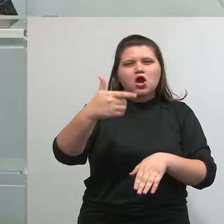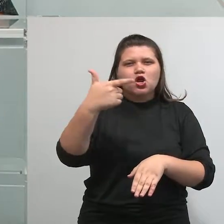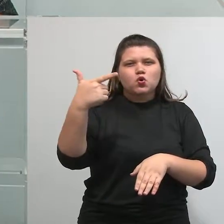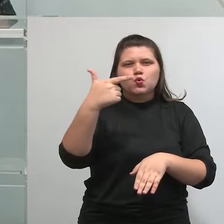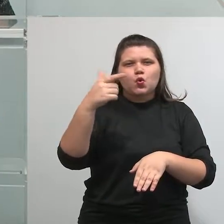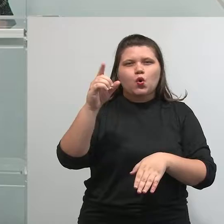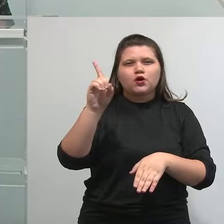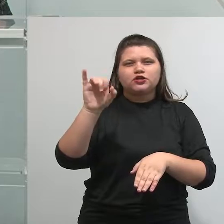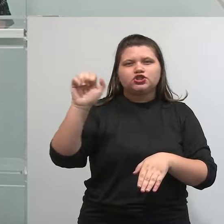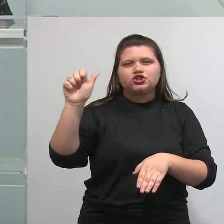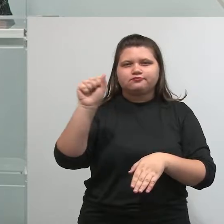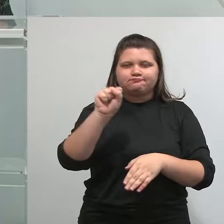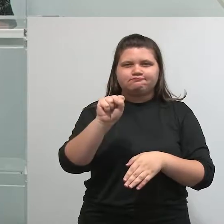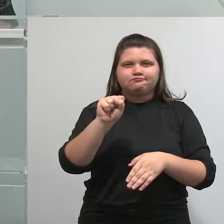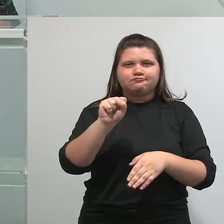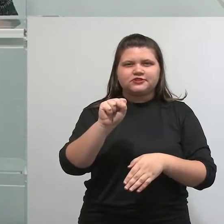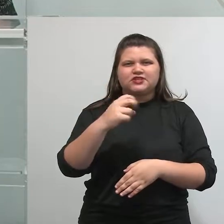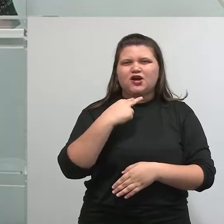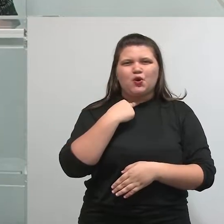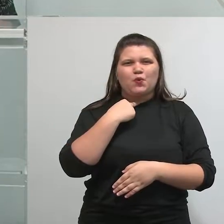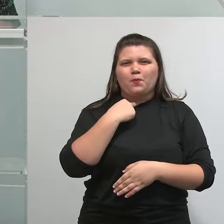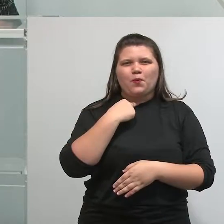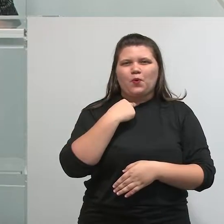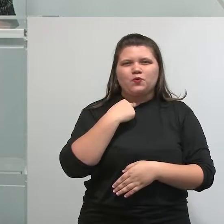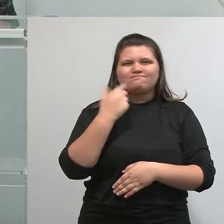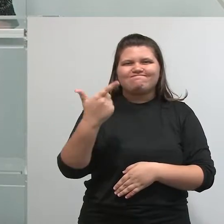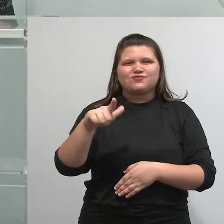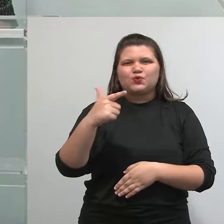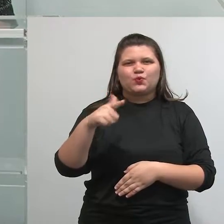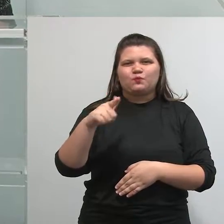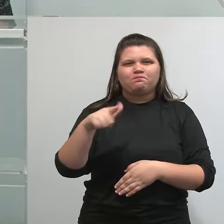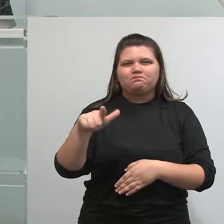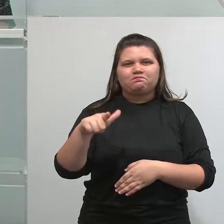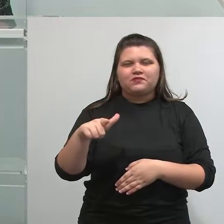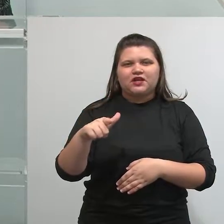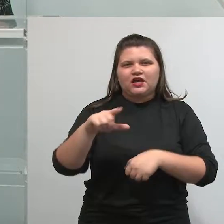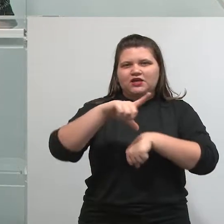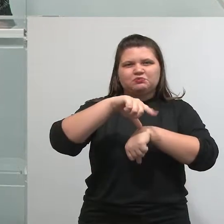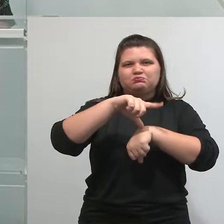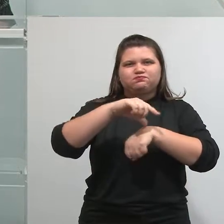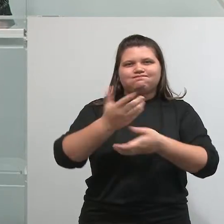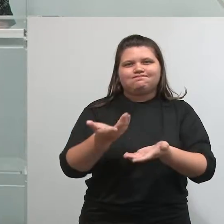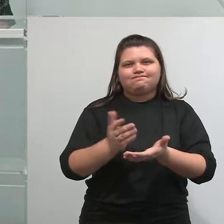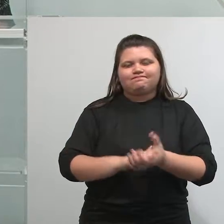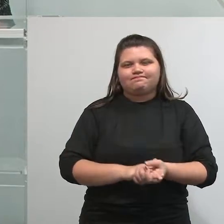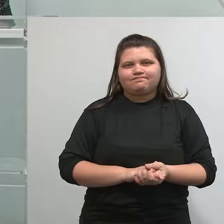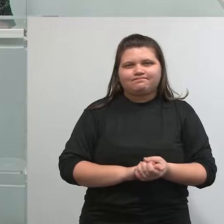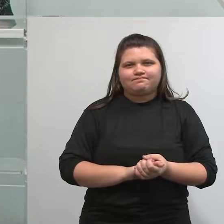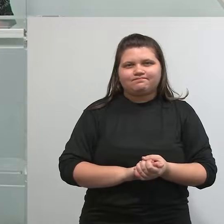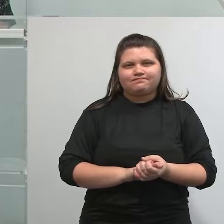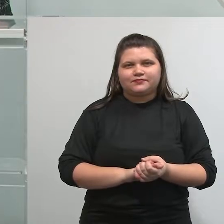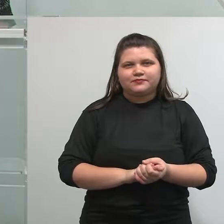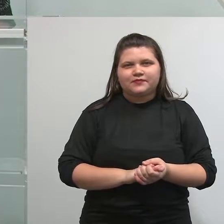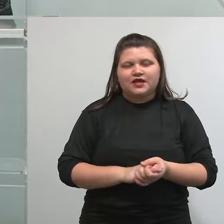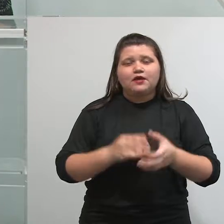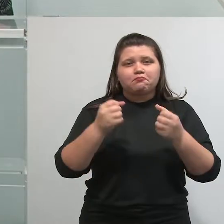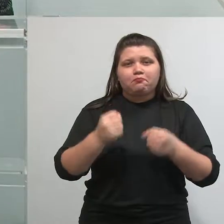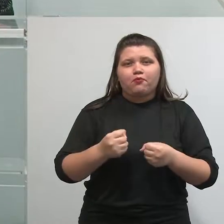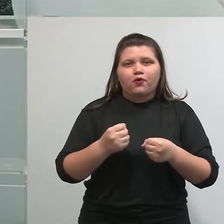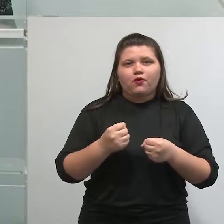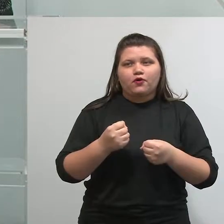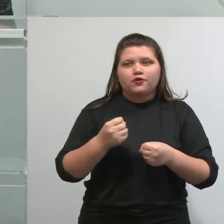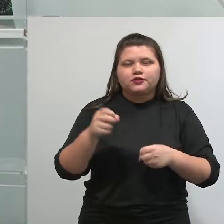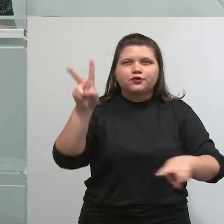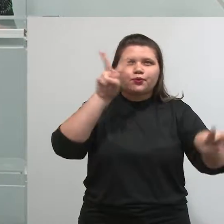não posso, eu não tenho essa disponibilidade de tempo, eu só tenho 1 dia para fazer essa observação. Se você fizer uma observação de pelo